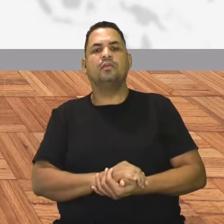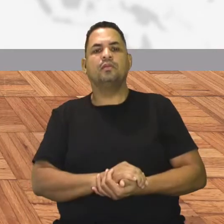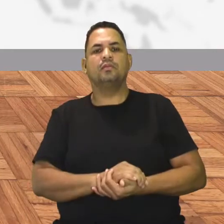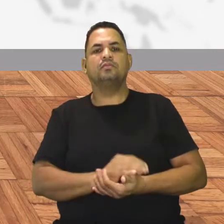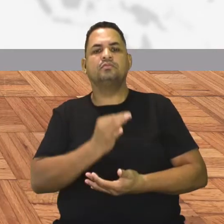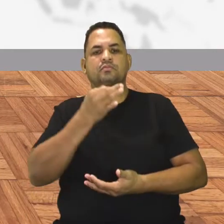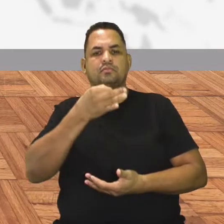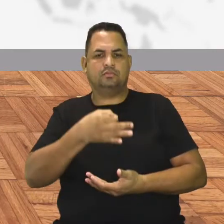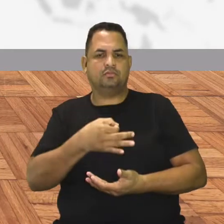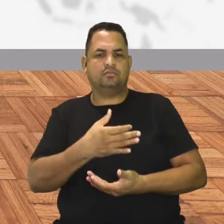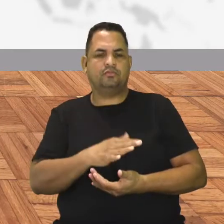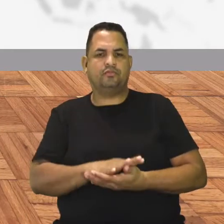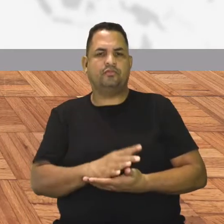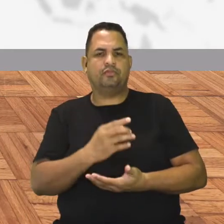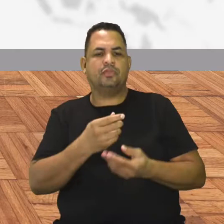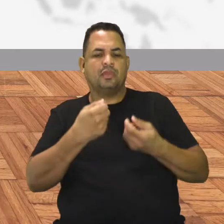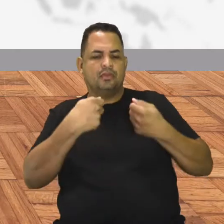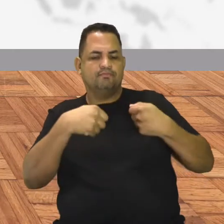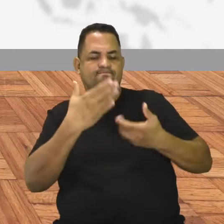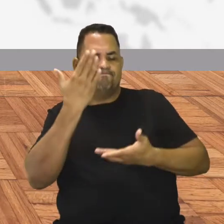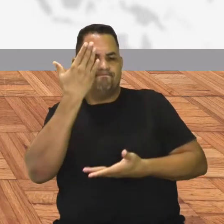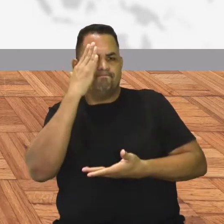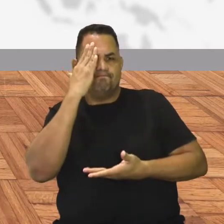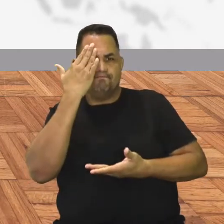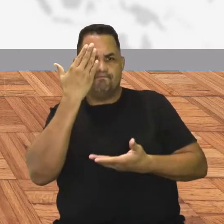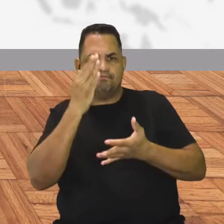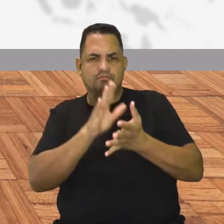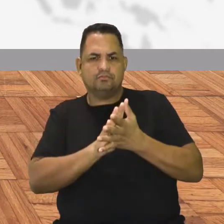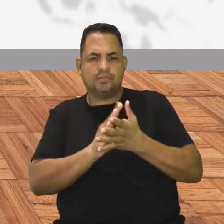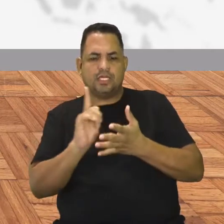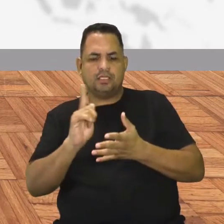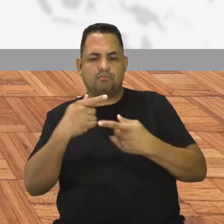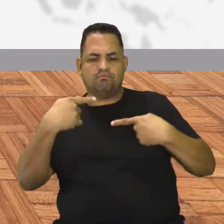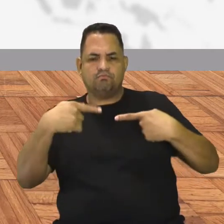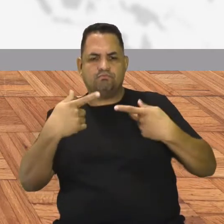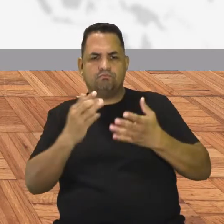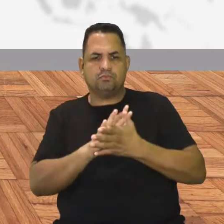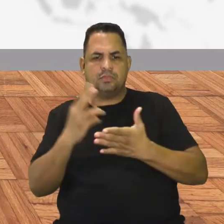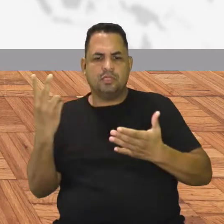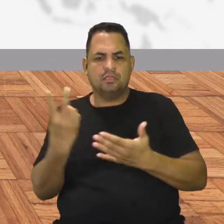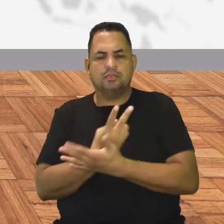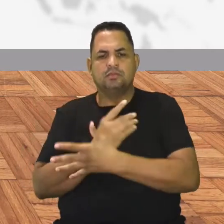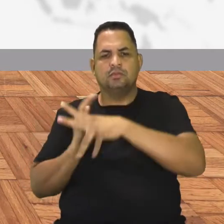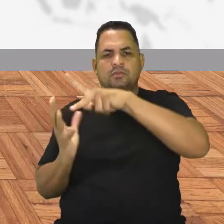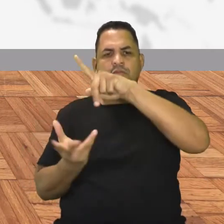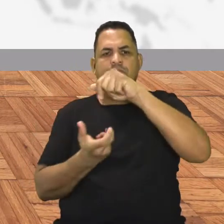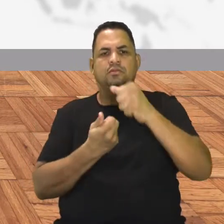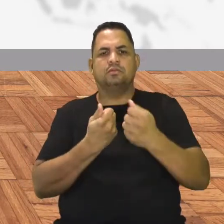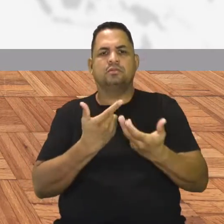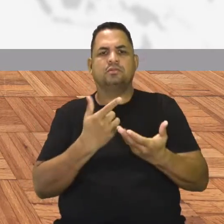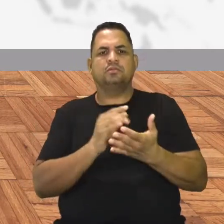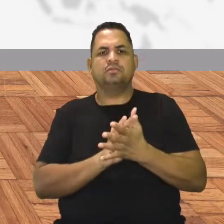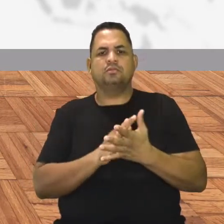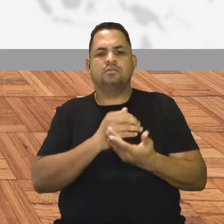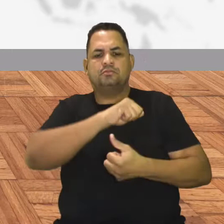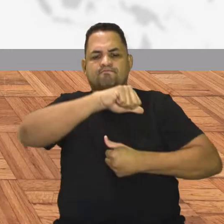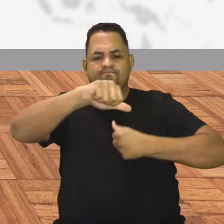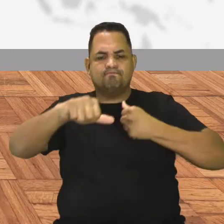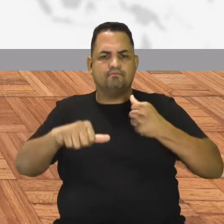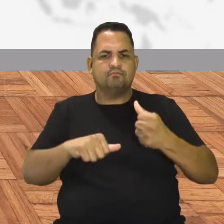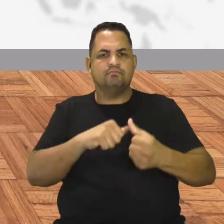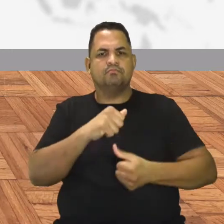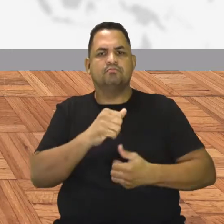Tá certo? Então você precisa entender isso, essa geopolítica que ela está acontecendo no mundo, porque o mundo ele está em